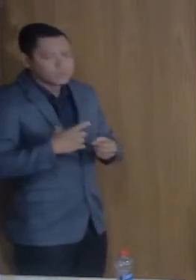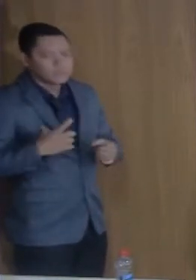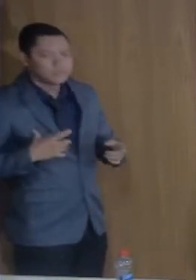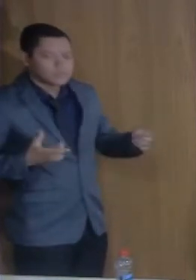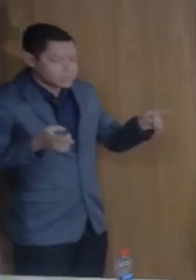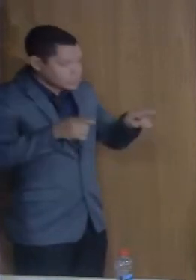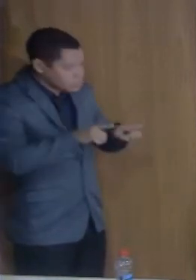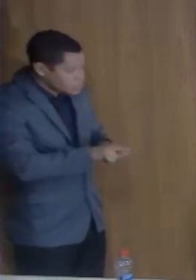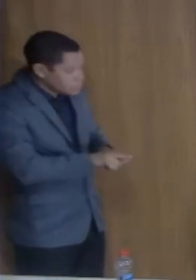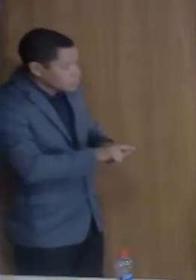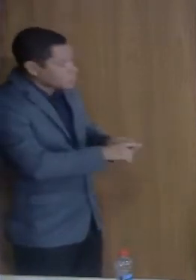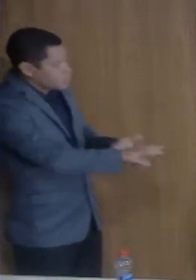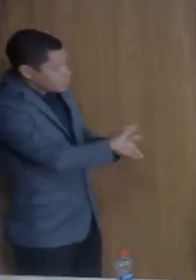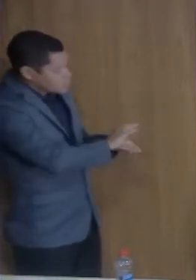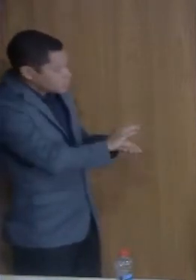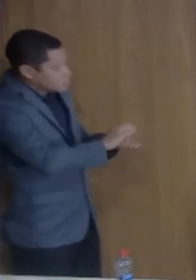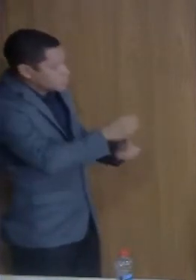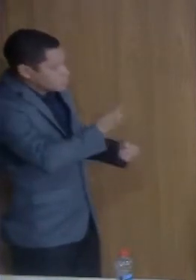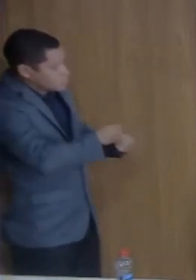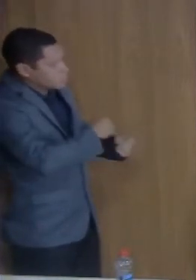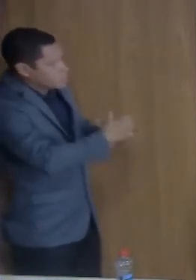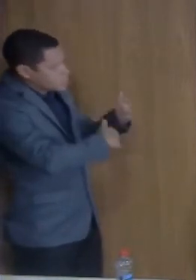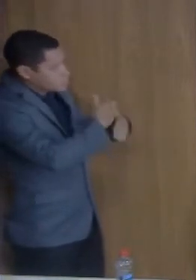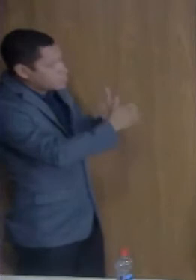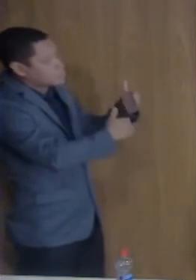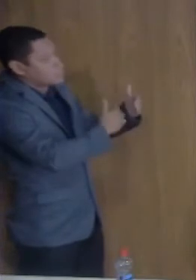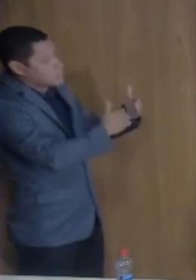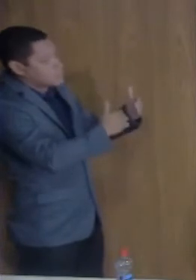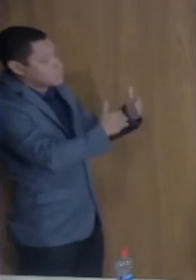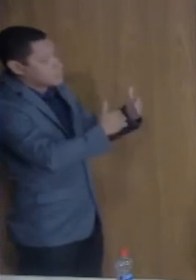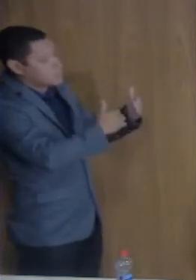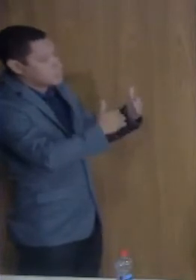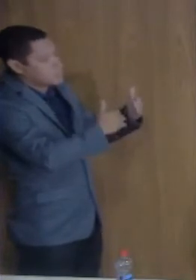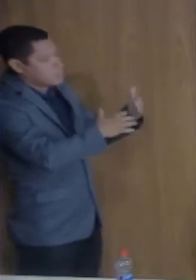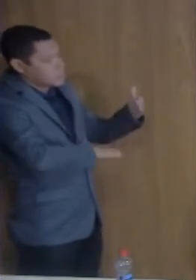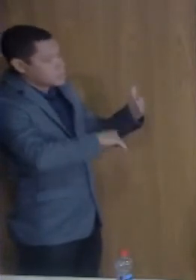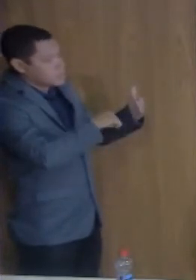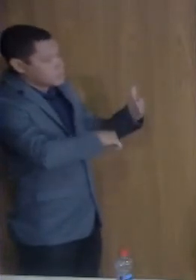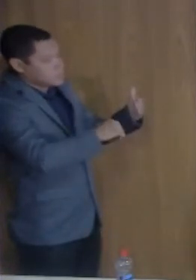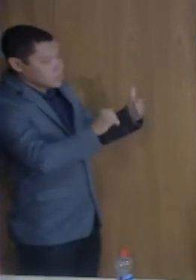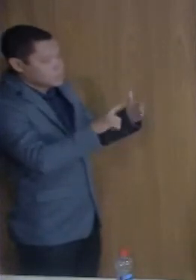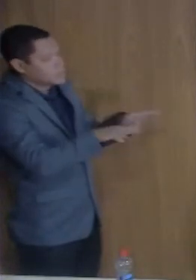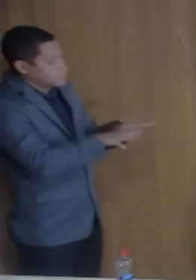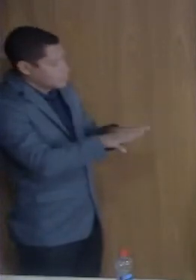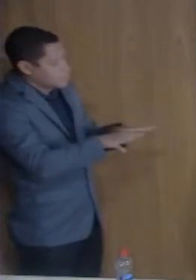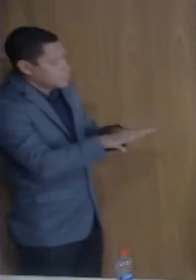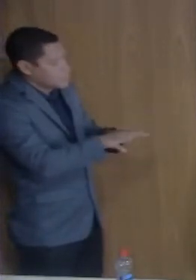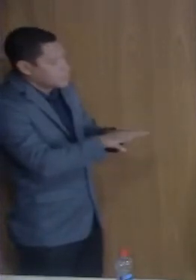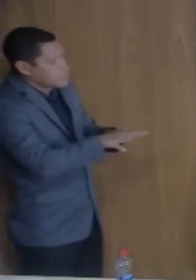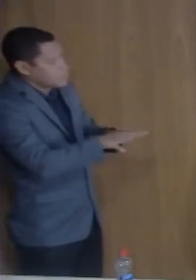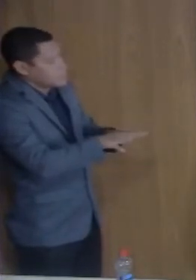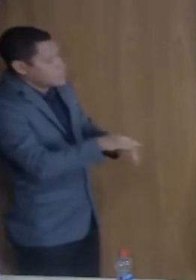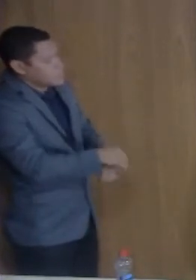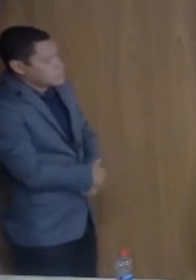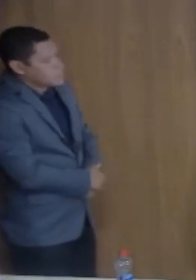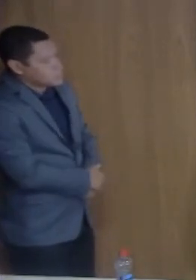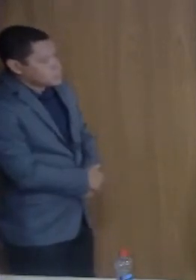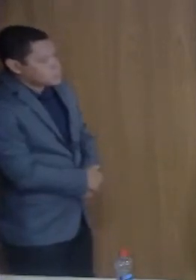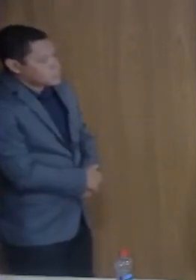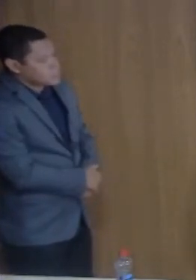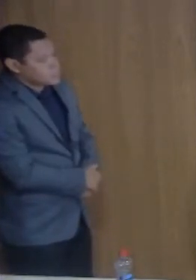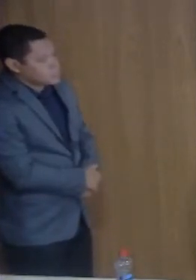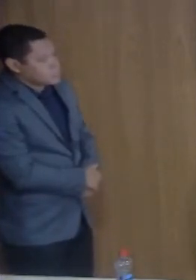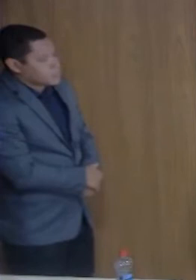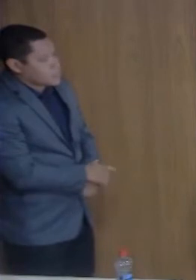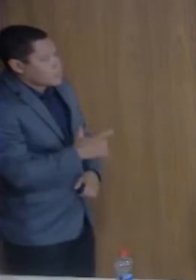Conselho Municipal de Desenvolvimento Econômico e Social de São Luís, ANDES. A